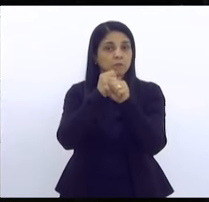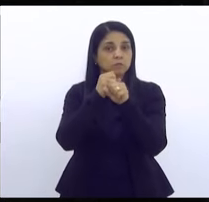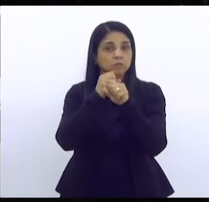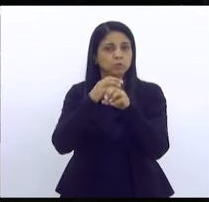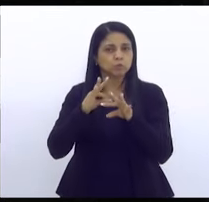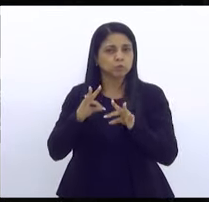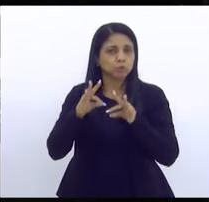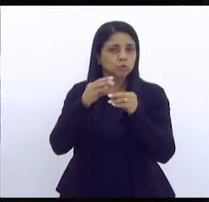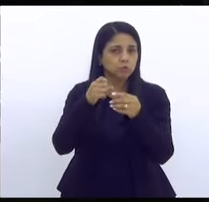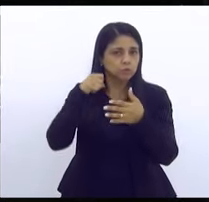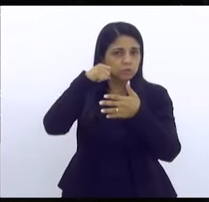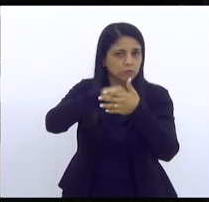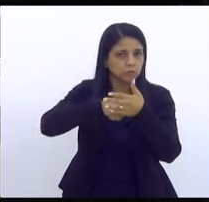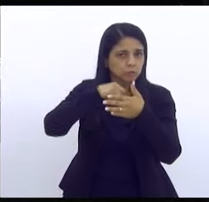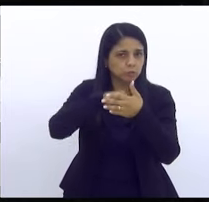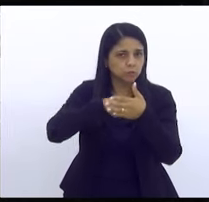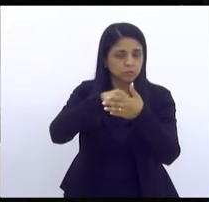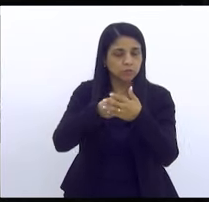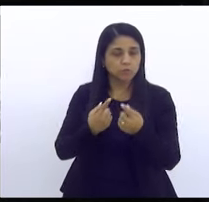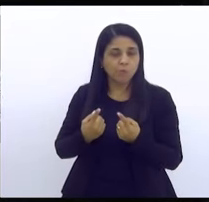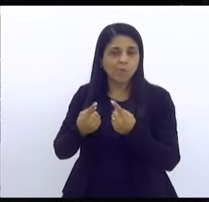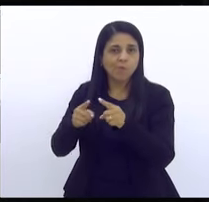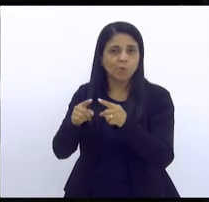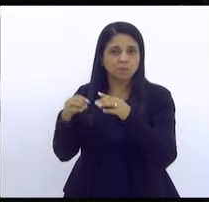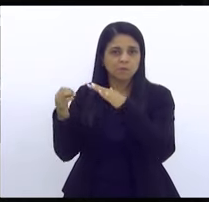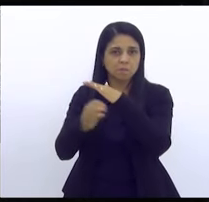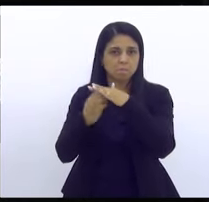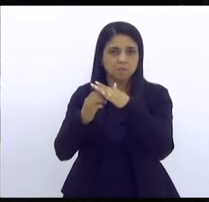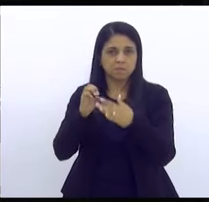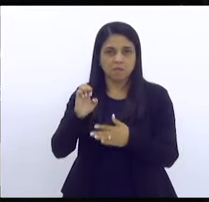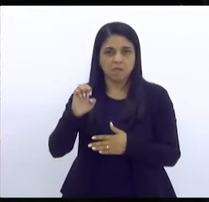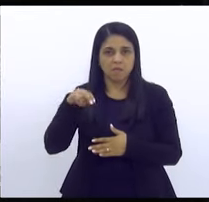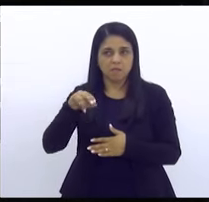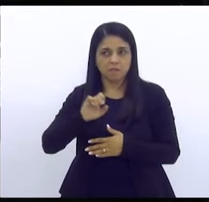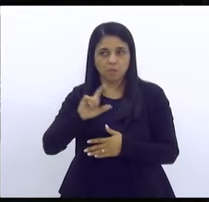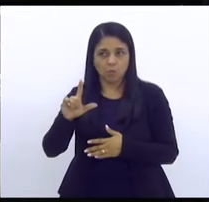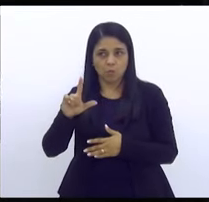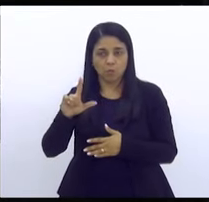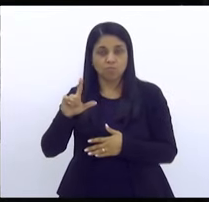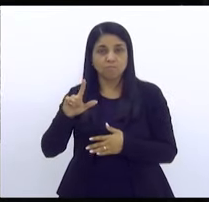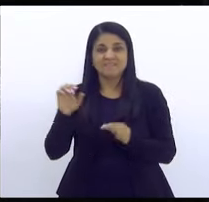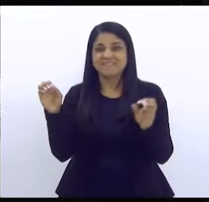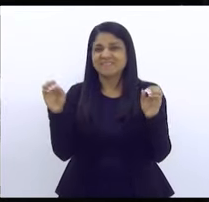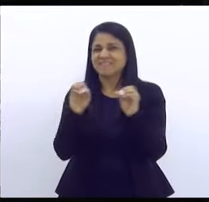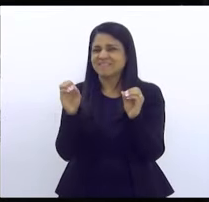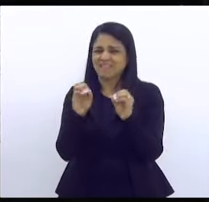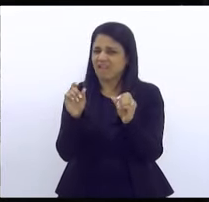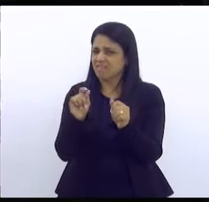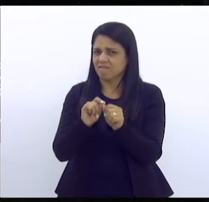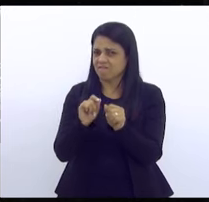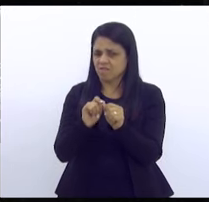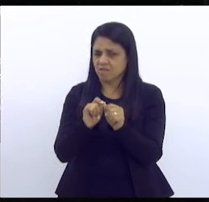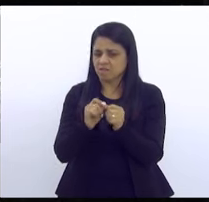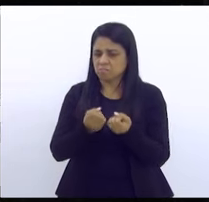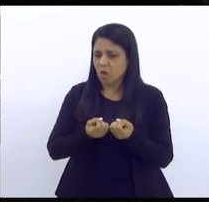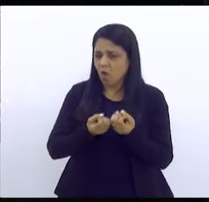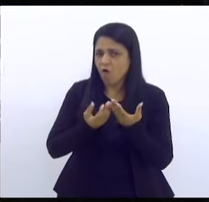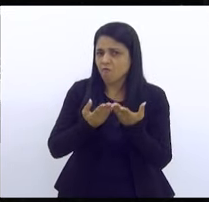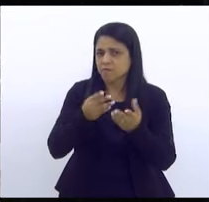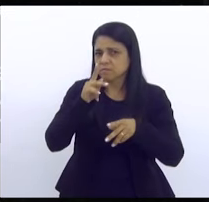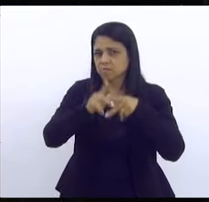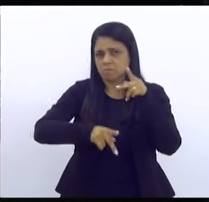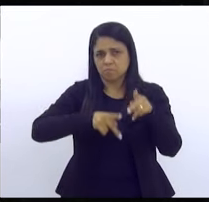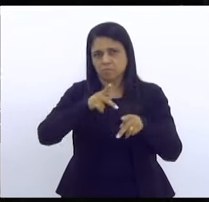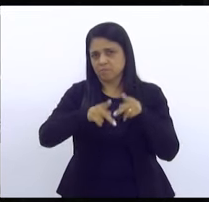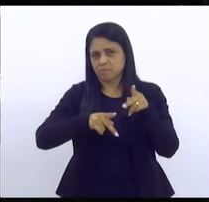os esforços contra essa empresa que nada tem feito para atender a população